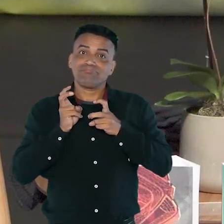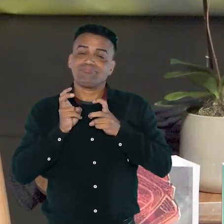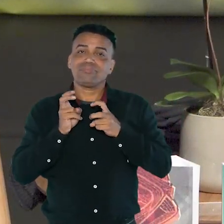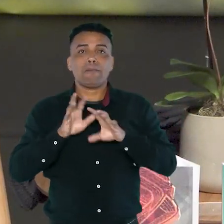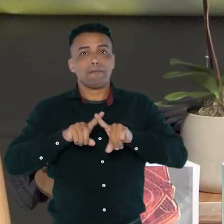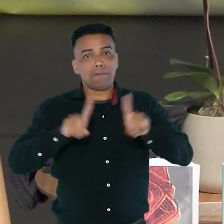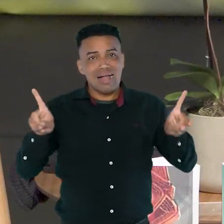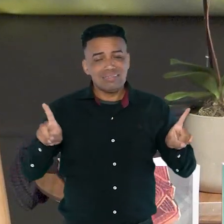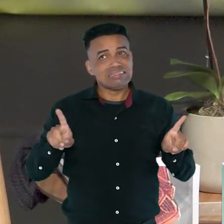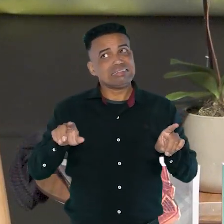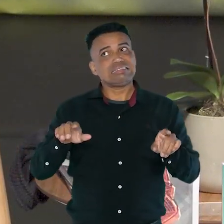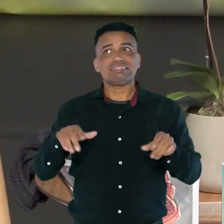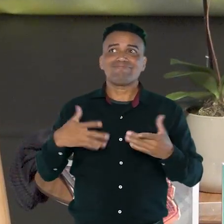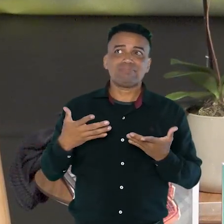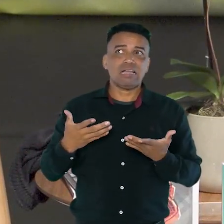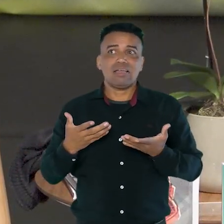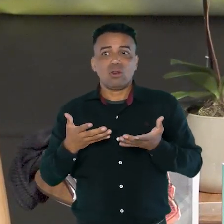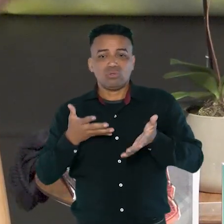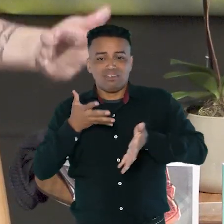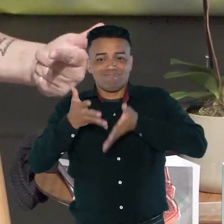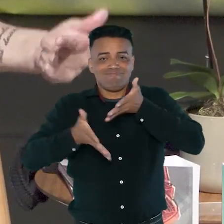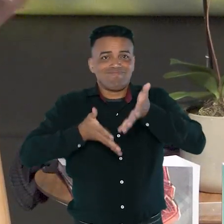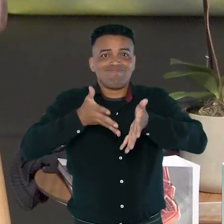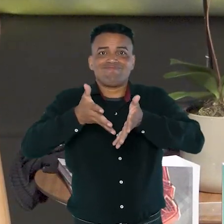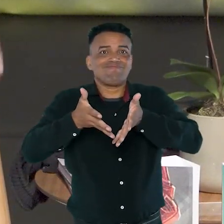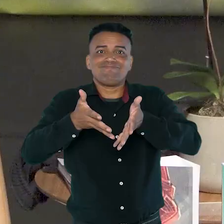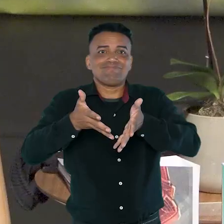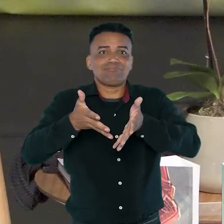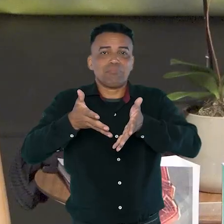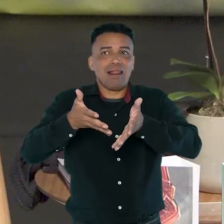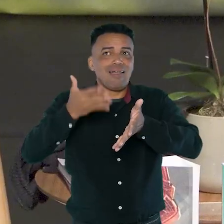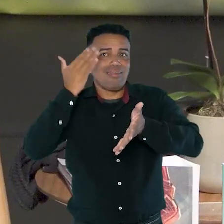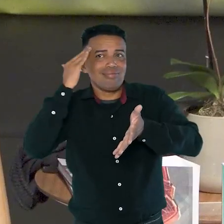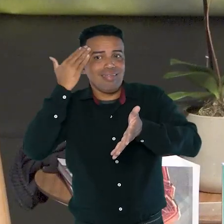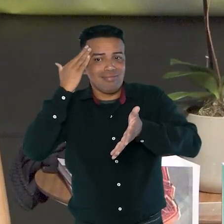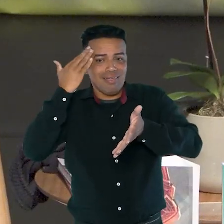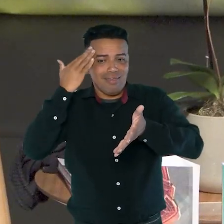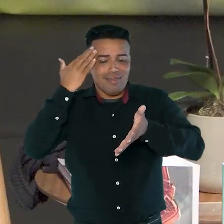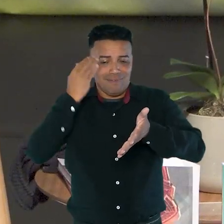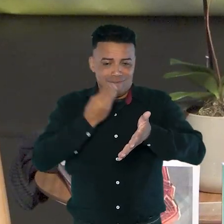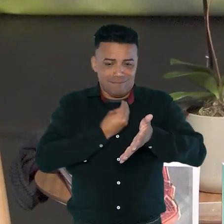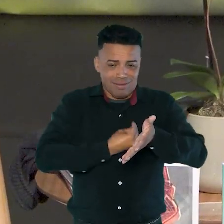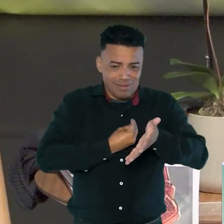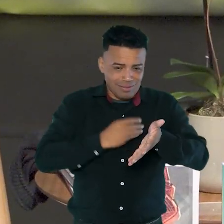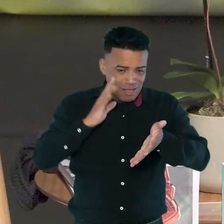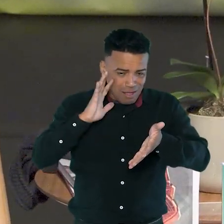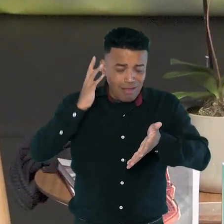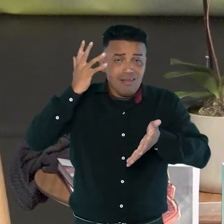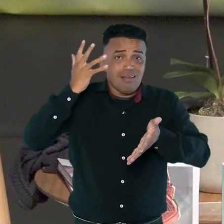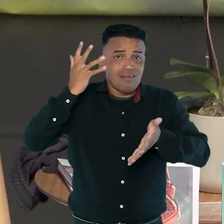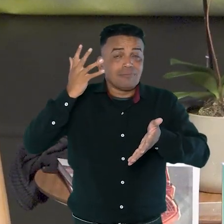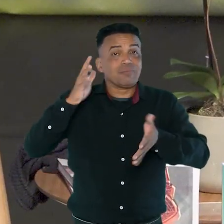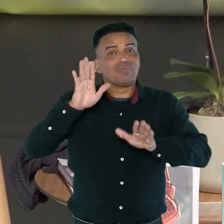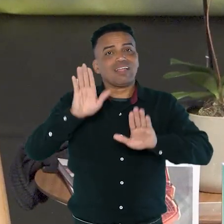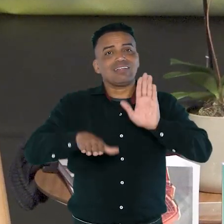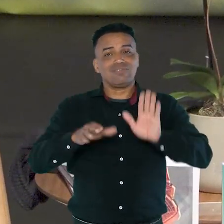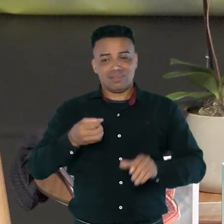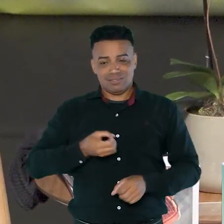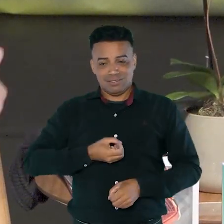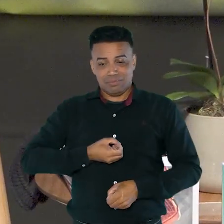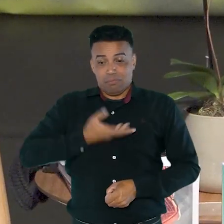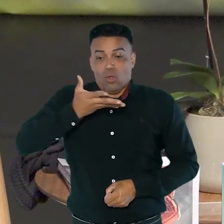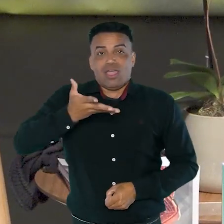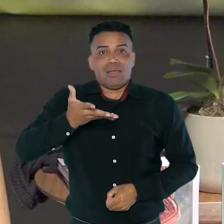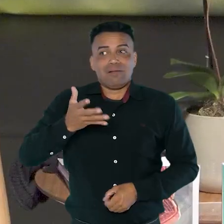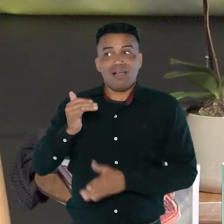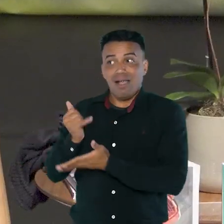Mas talvez ele não tenha as palavras certas para entender o que está acontecendo com ele. E às vezes um poema pode